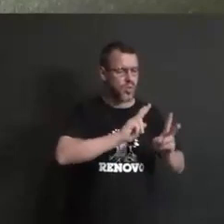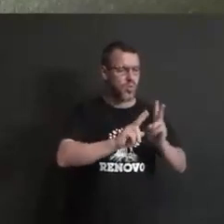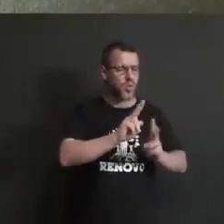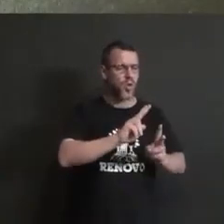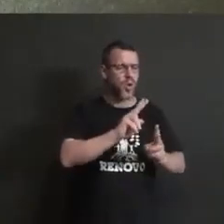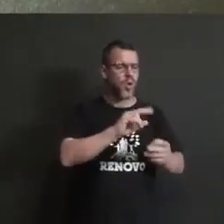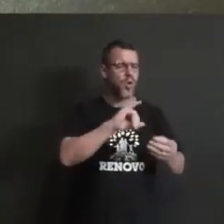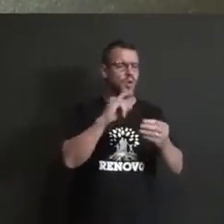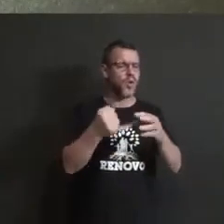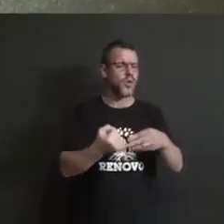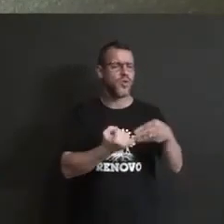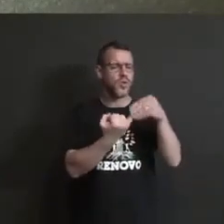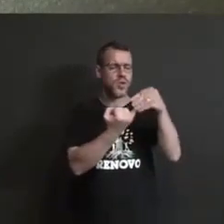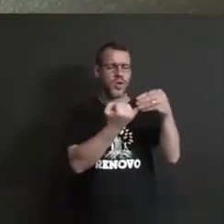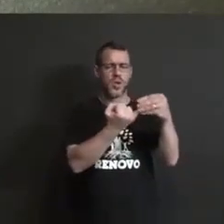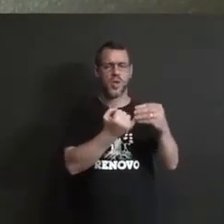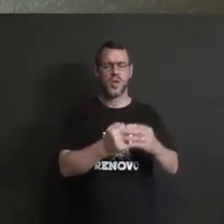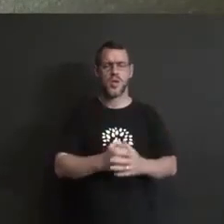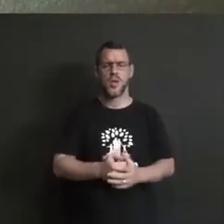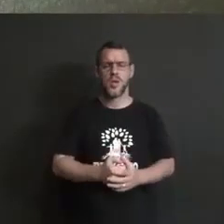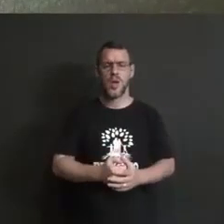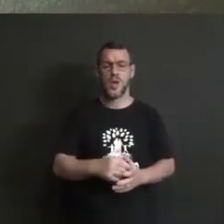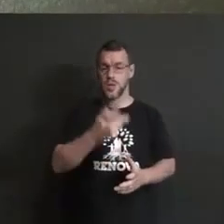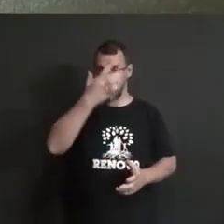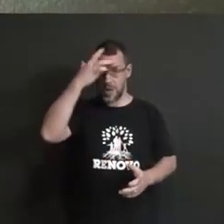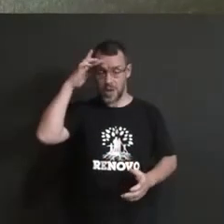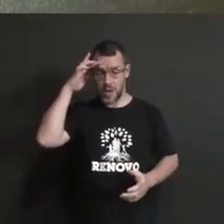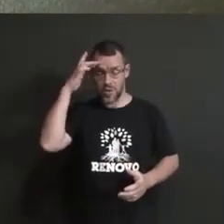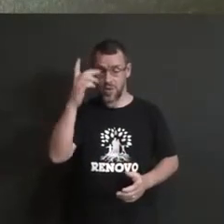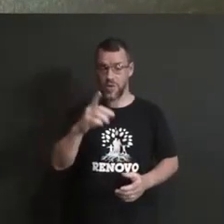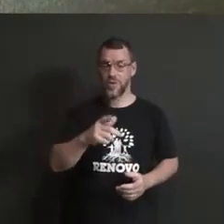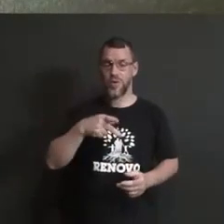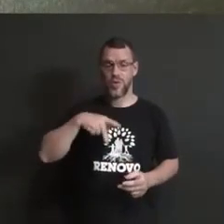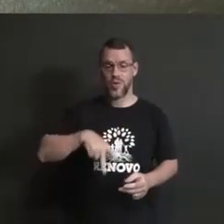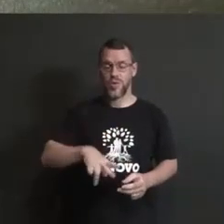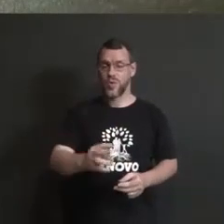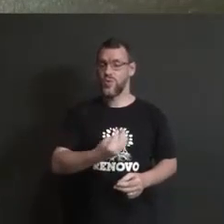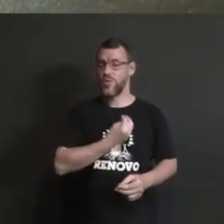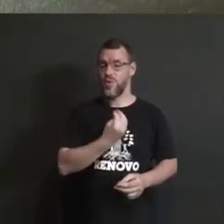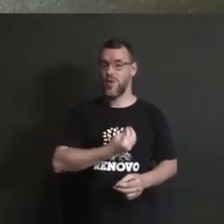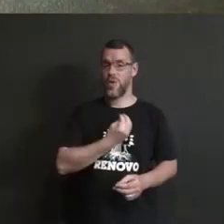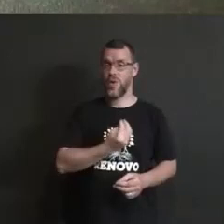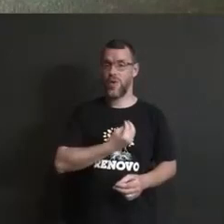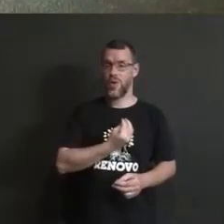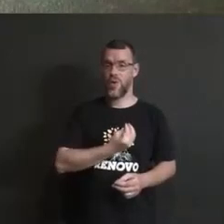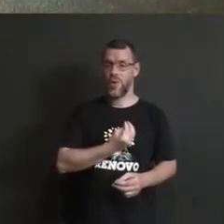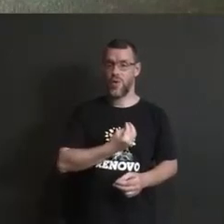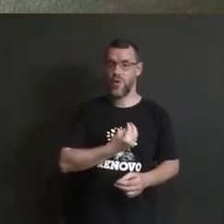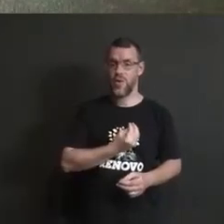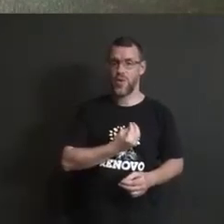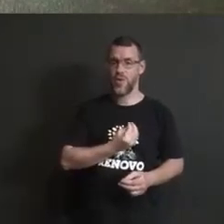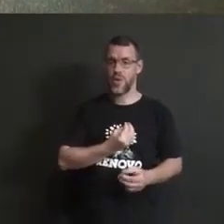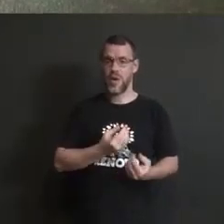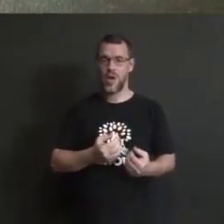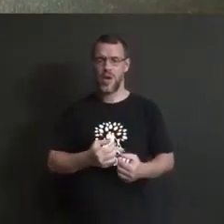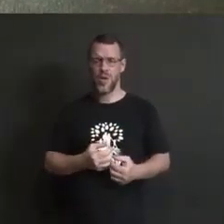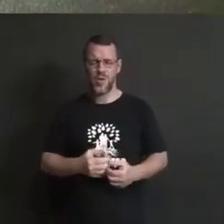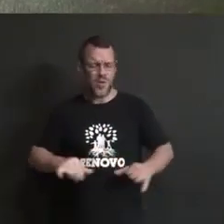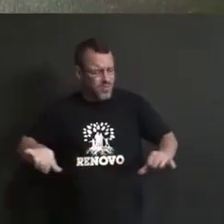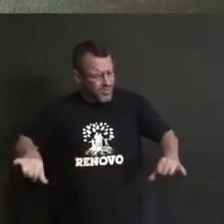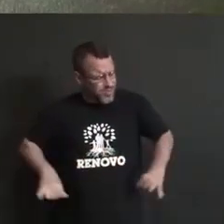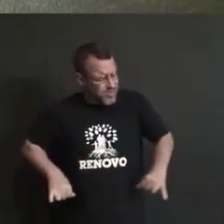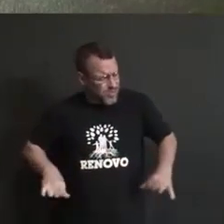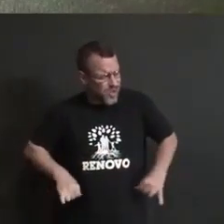me disseram, os que sobreviveram ao exílio estão de volta na província e encontram-se em grande aflição e